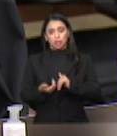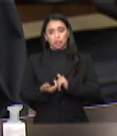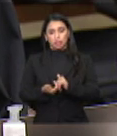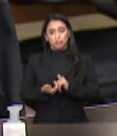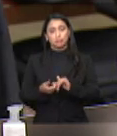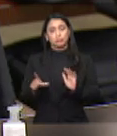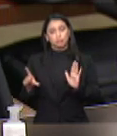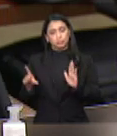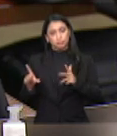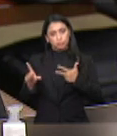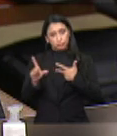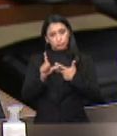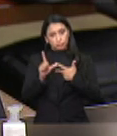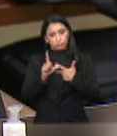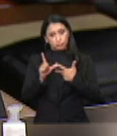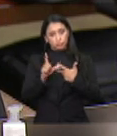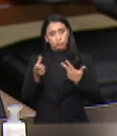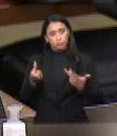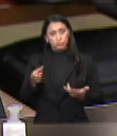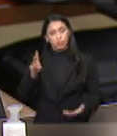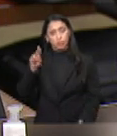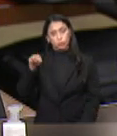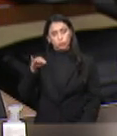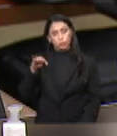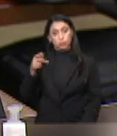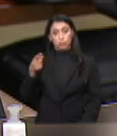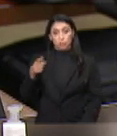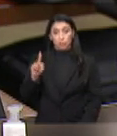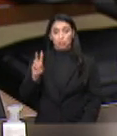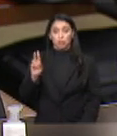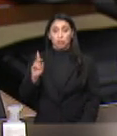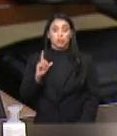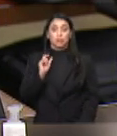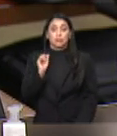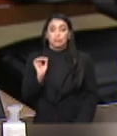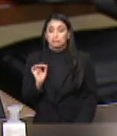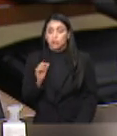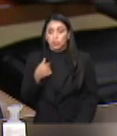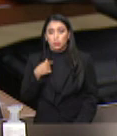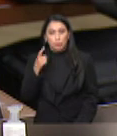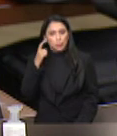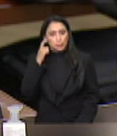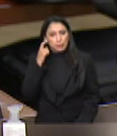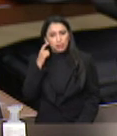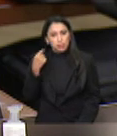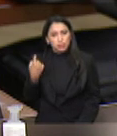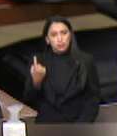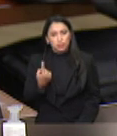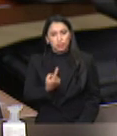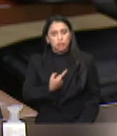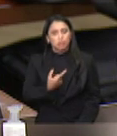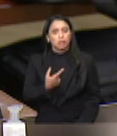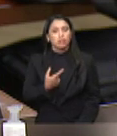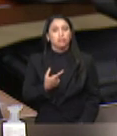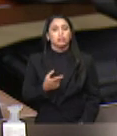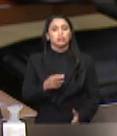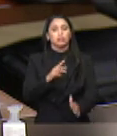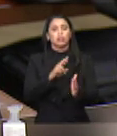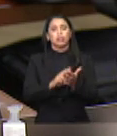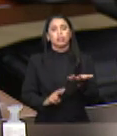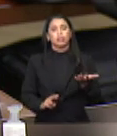competência legislativa da União, e eu não acho que nós estejamos aqui na linha do encaminhamento da